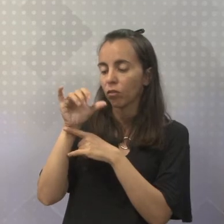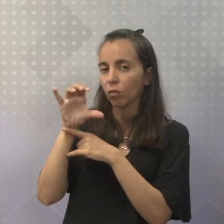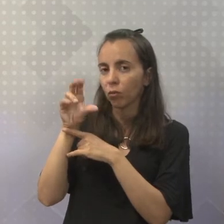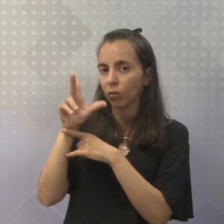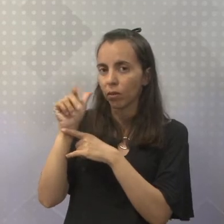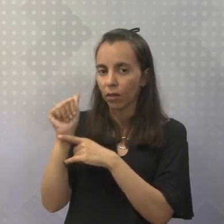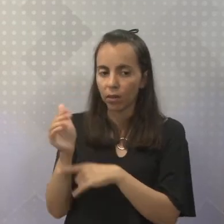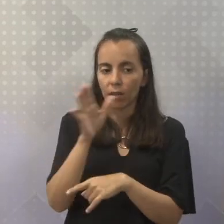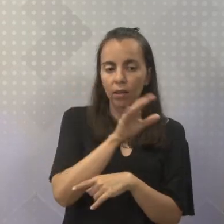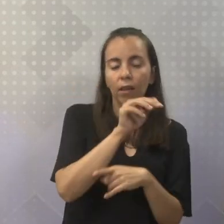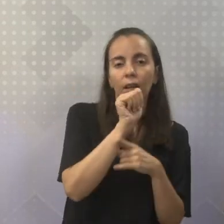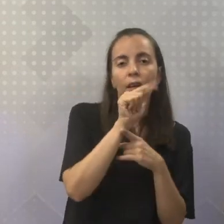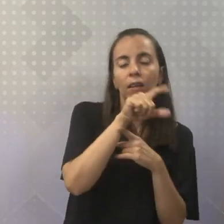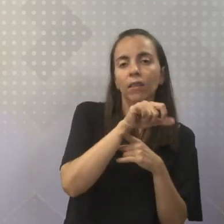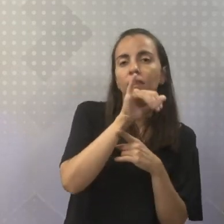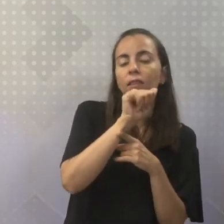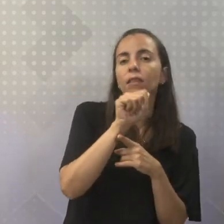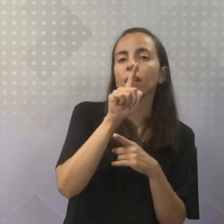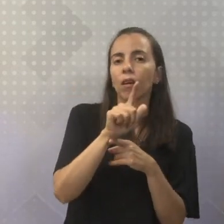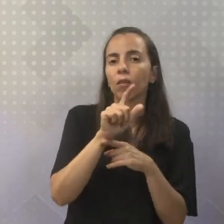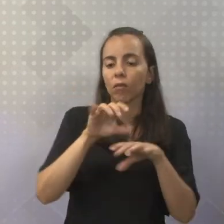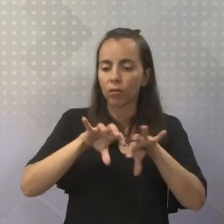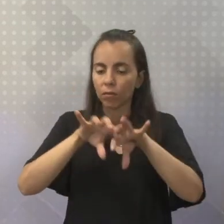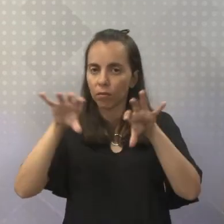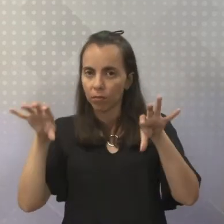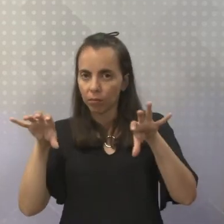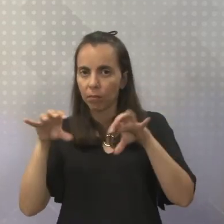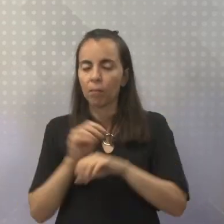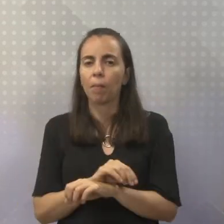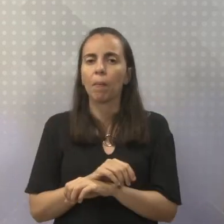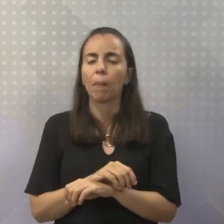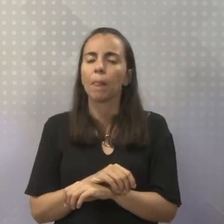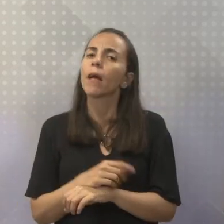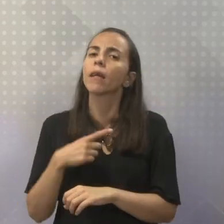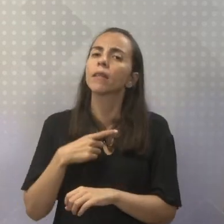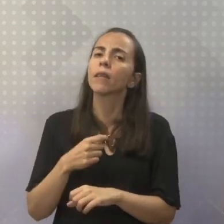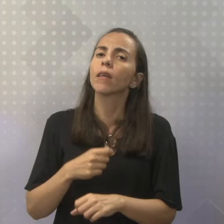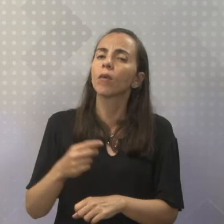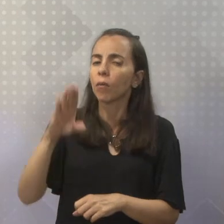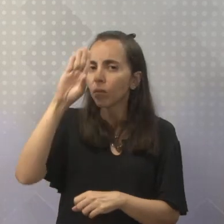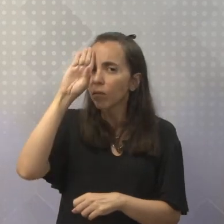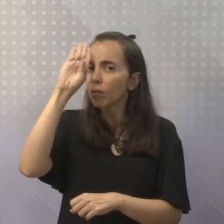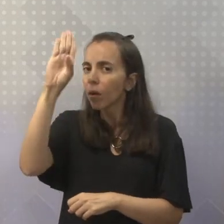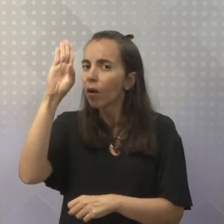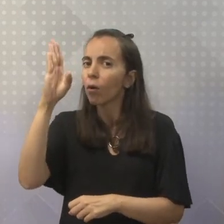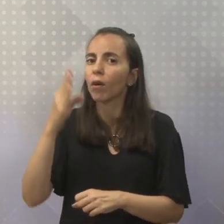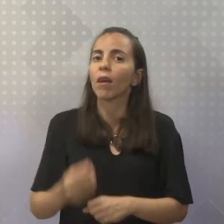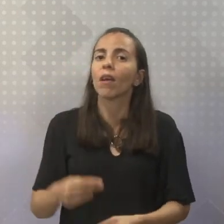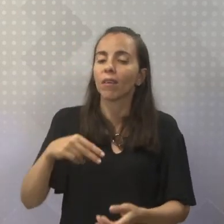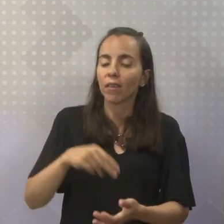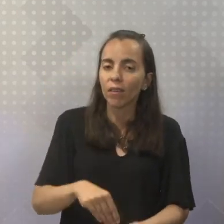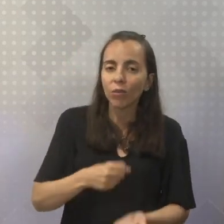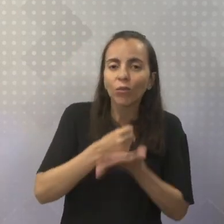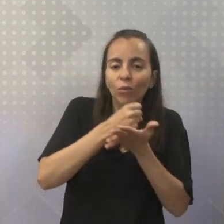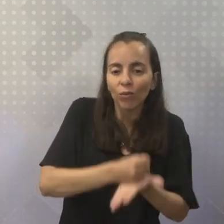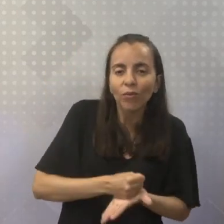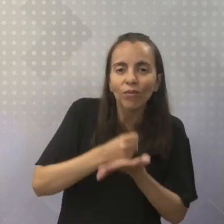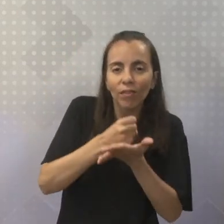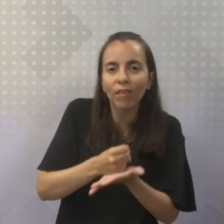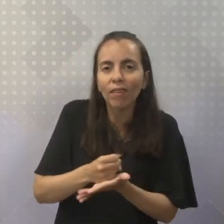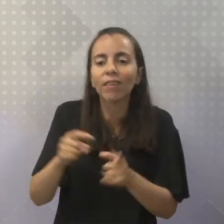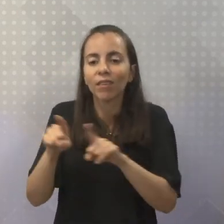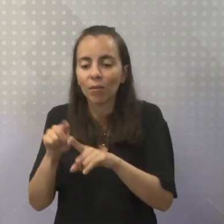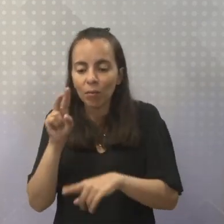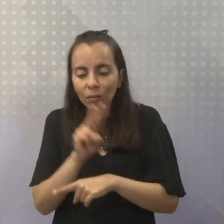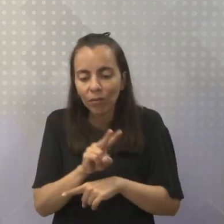axial. E qual é a função do sistema esquelético? Sustentação, proteção e atuação na